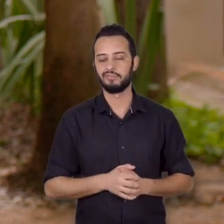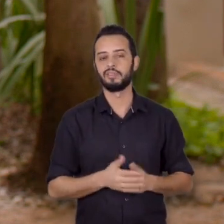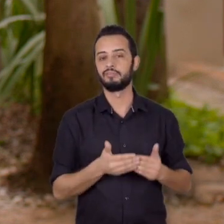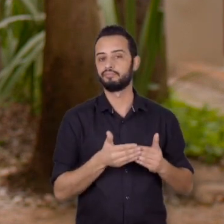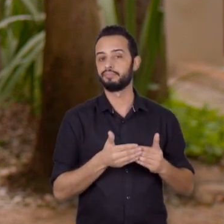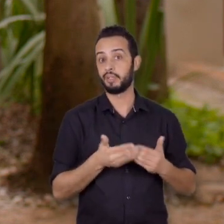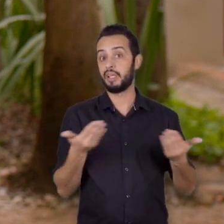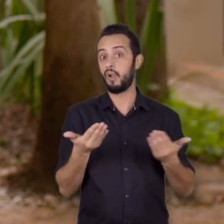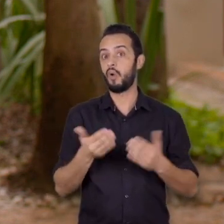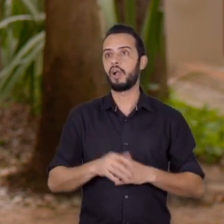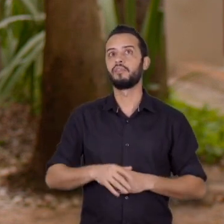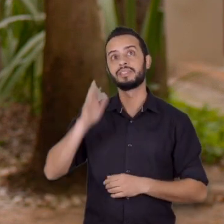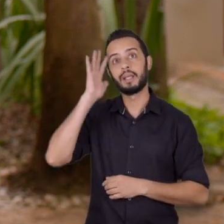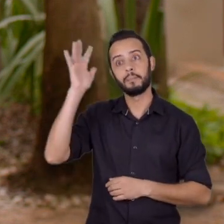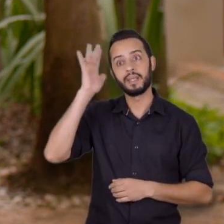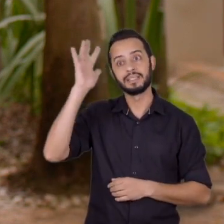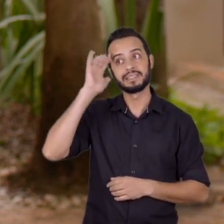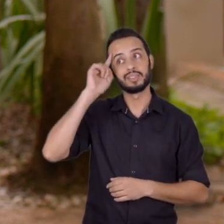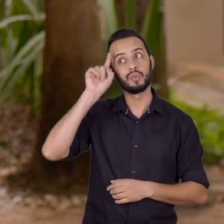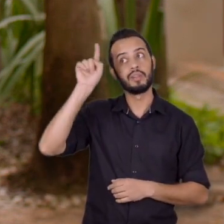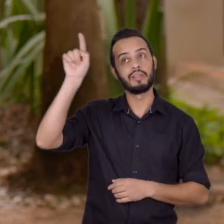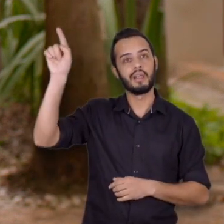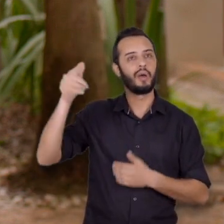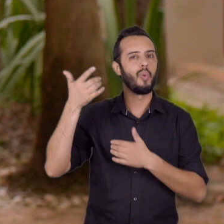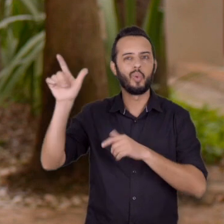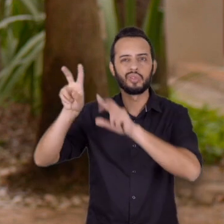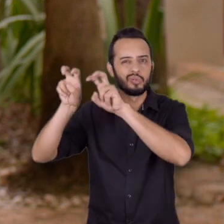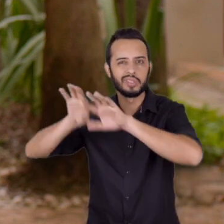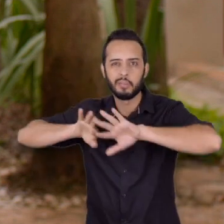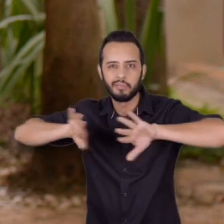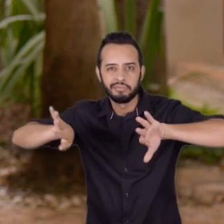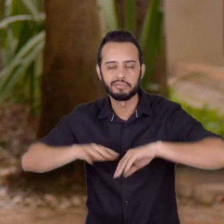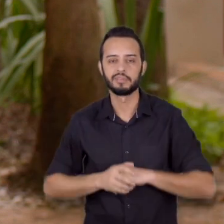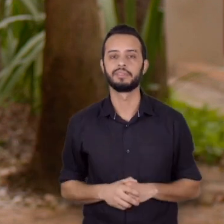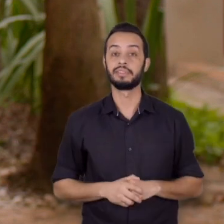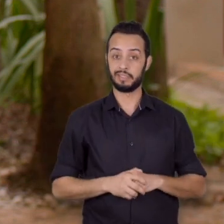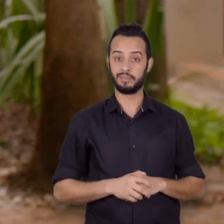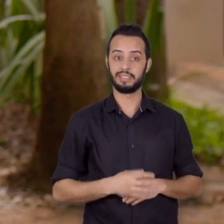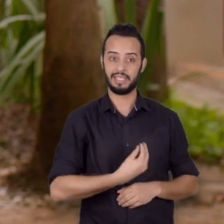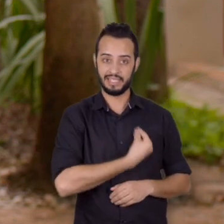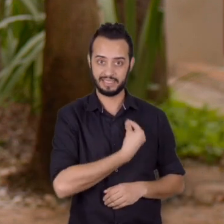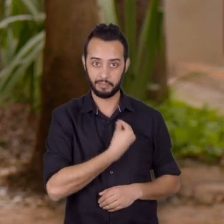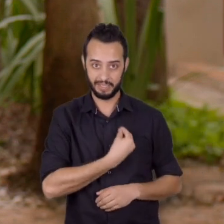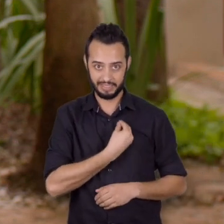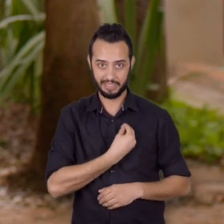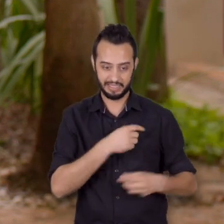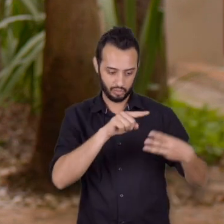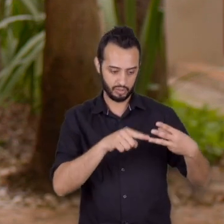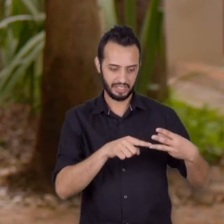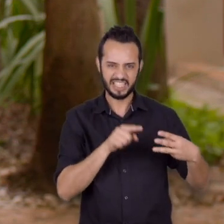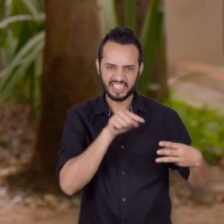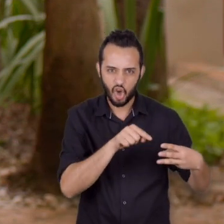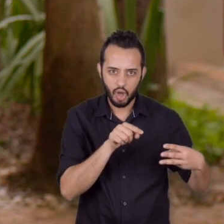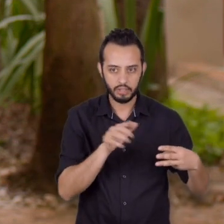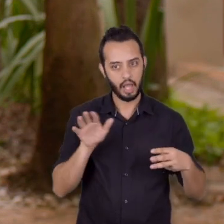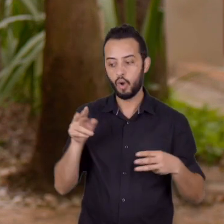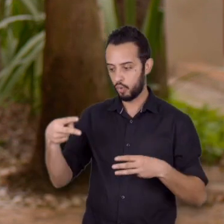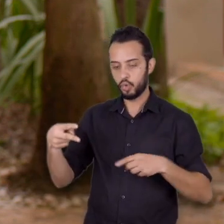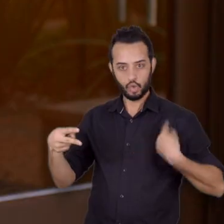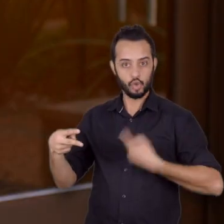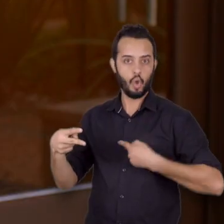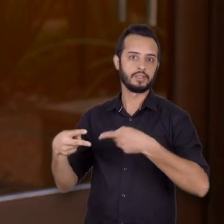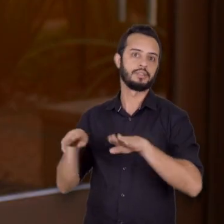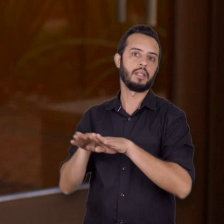o corpo lá e outra coisa fazendo aqui. E essa presença ausente não é só dos jovens, nós fazemos isso o tempo todo também,